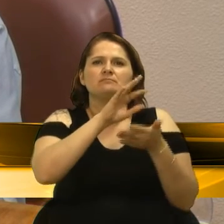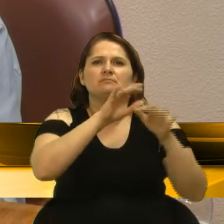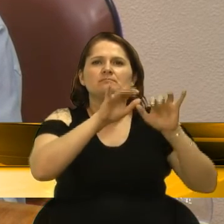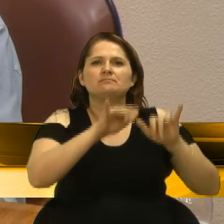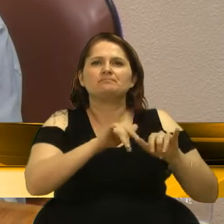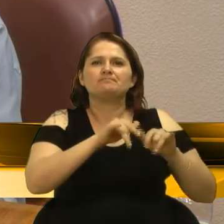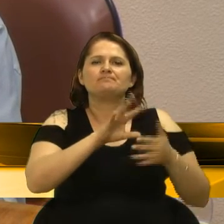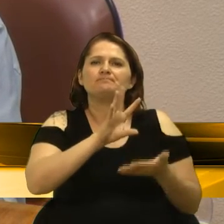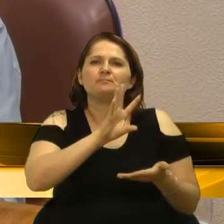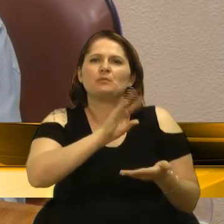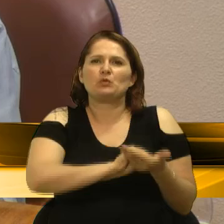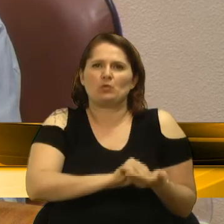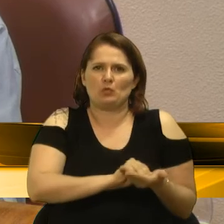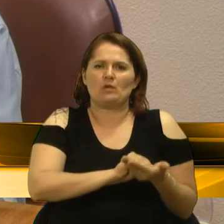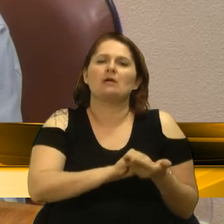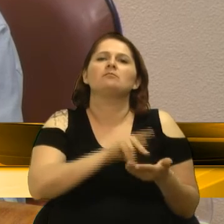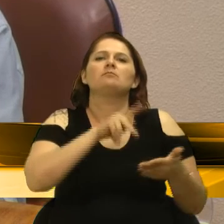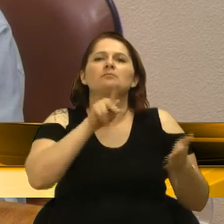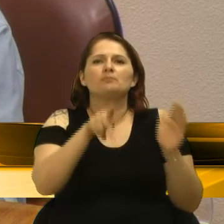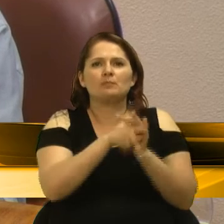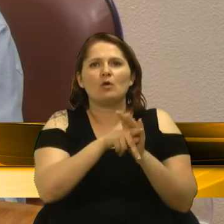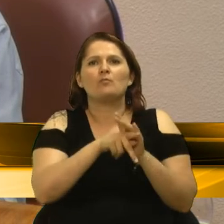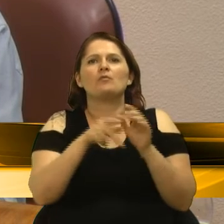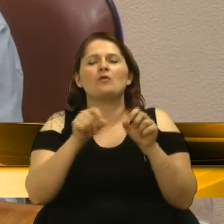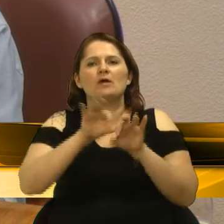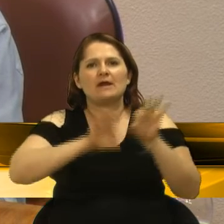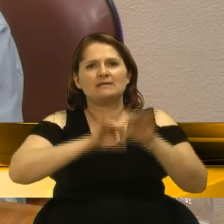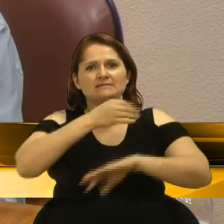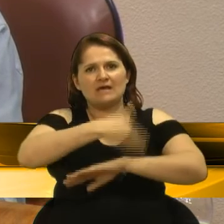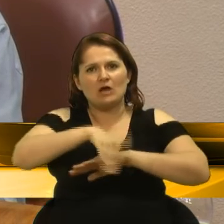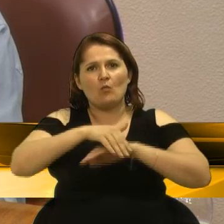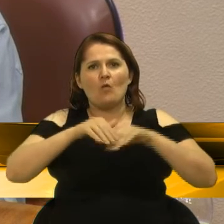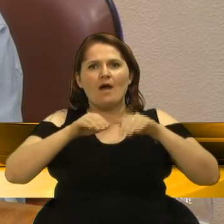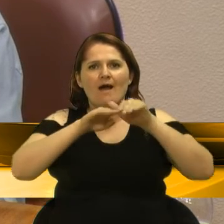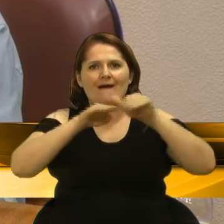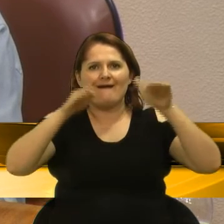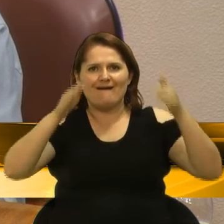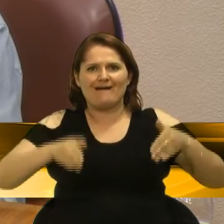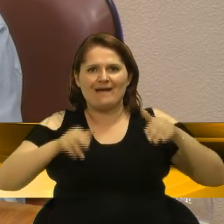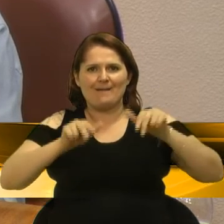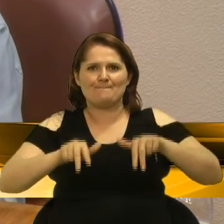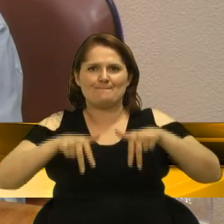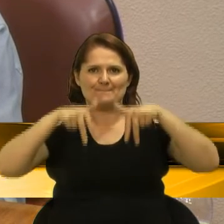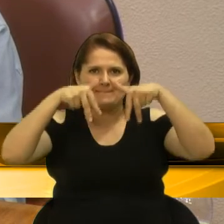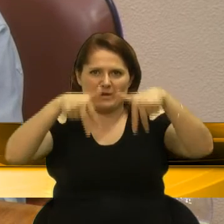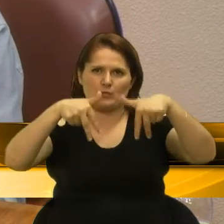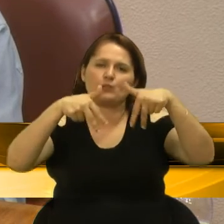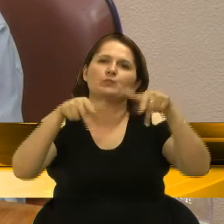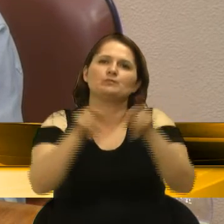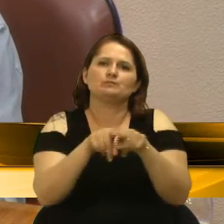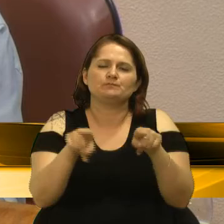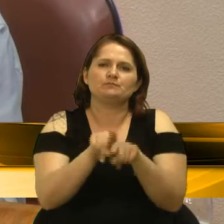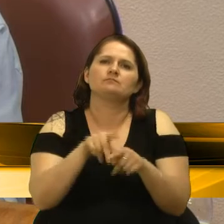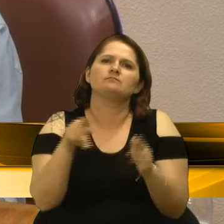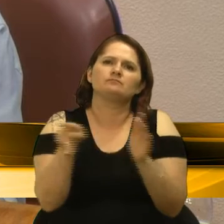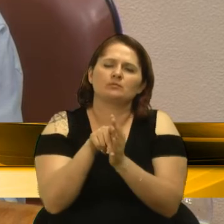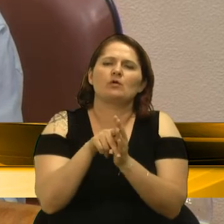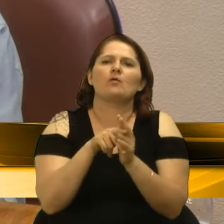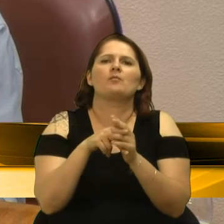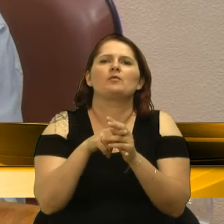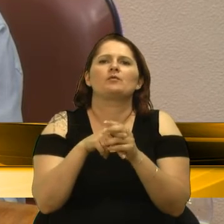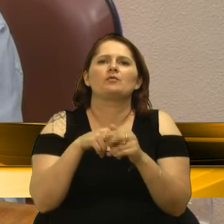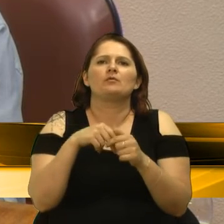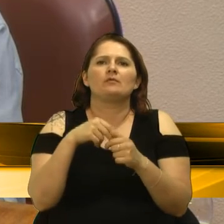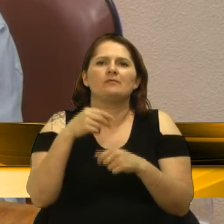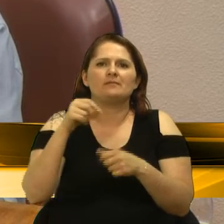e palco, comunicando à Secretaria Municipal de Urbanismo sobre a realização da 19ª Parada Livre no dia 17 de novembro de 2019, na Rua